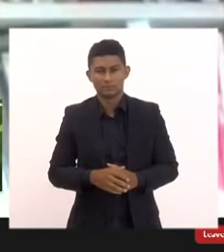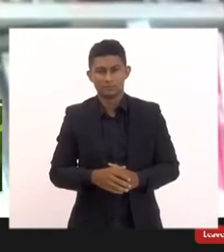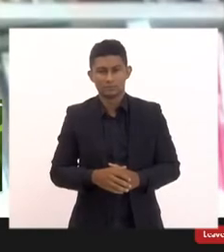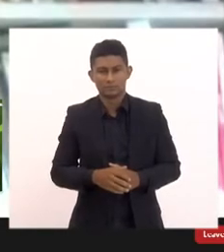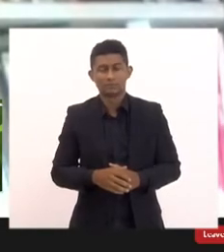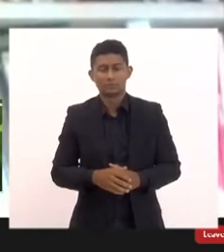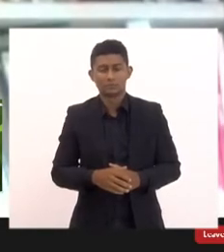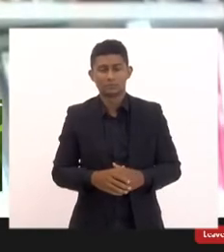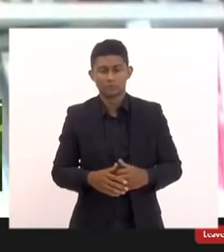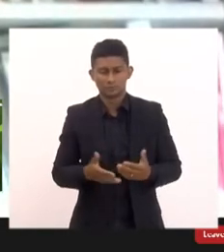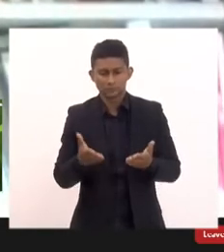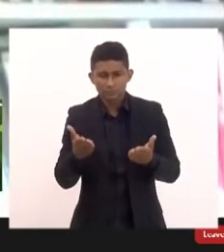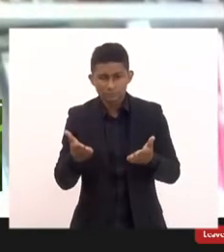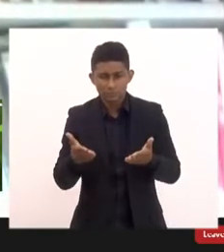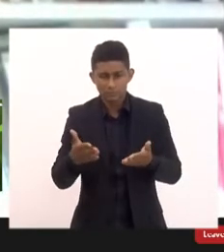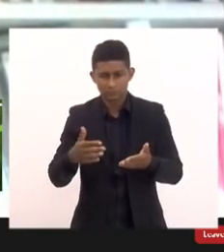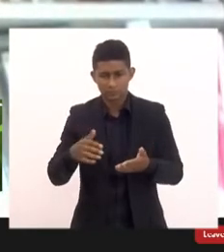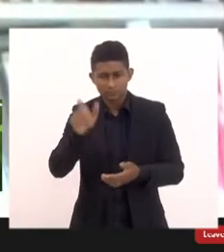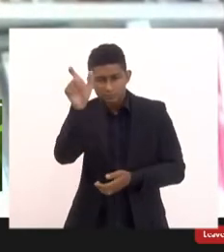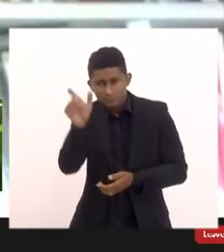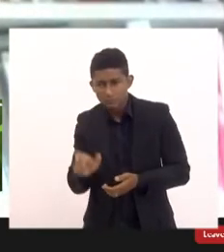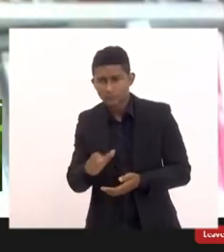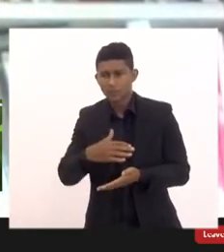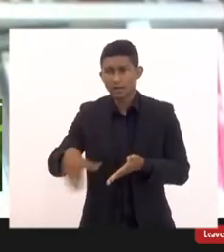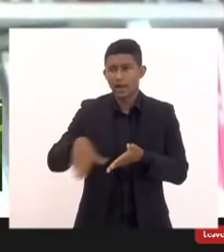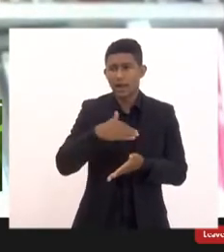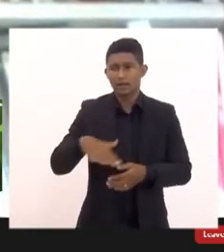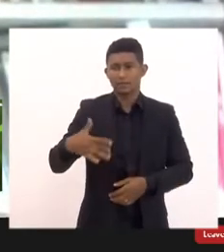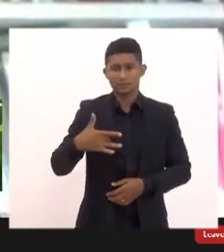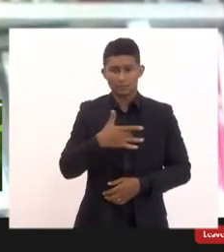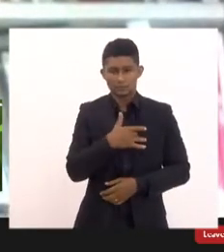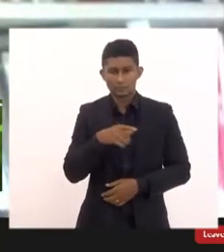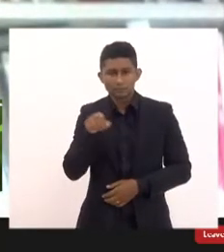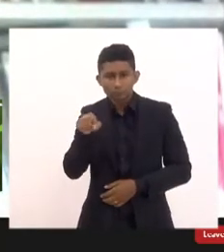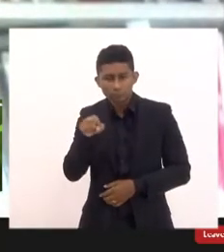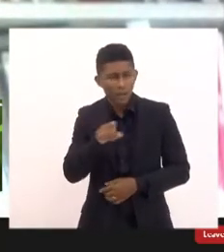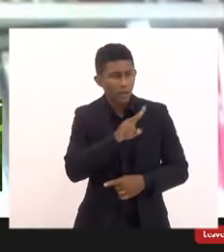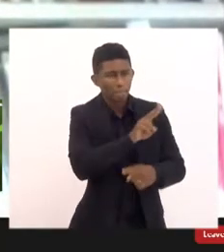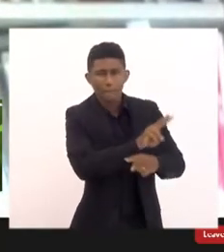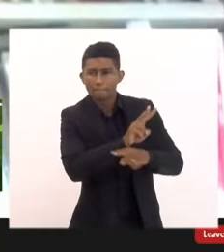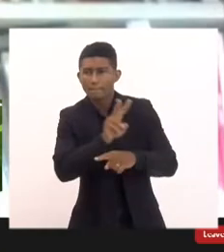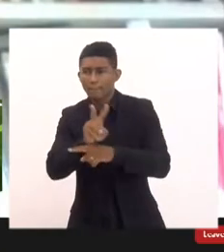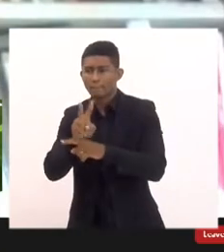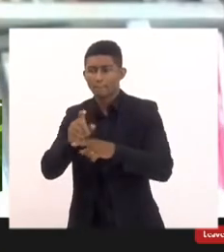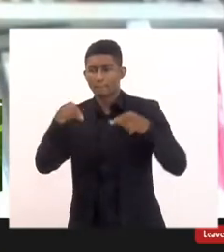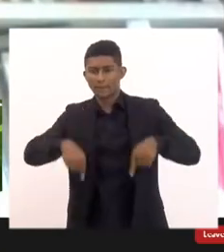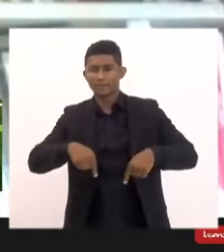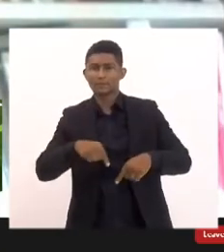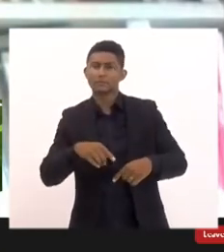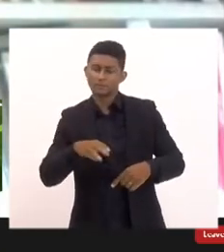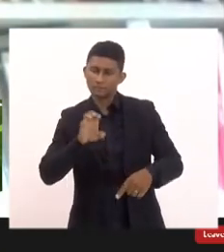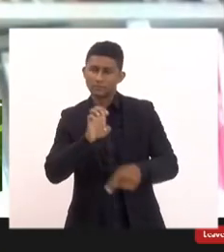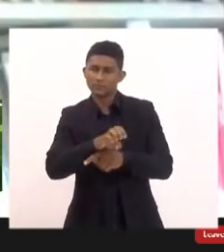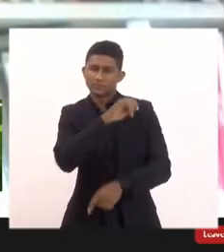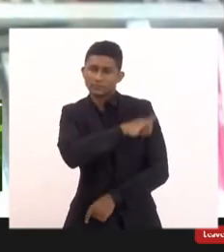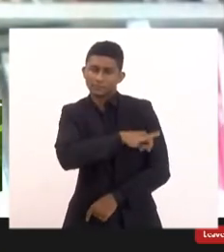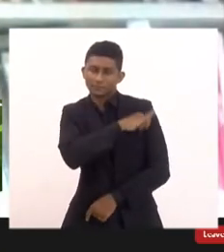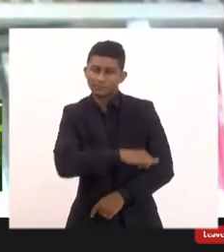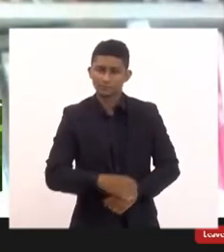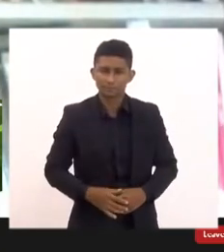de Saúde, né, de Vigilância Sanitária do Estado, eu queria